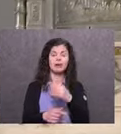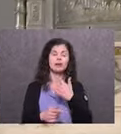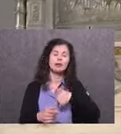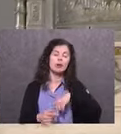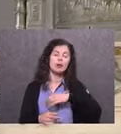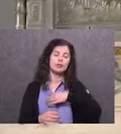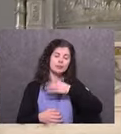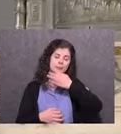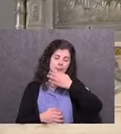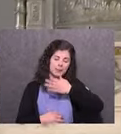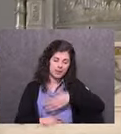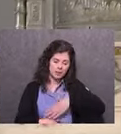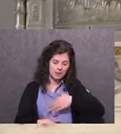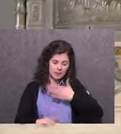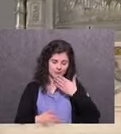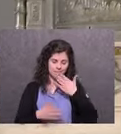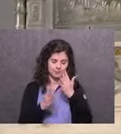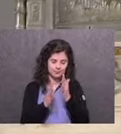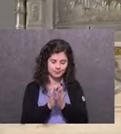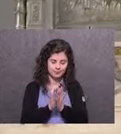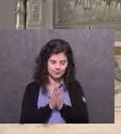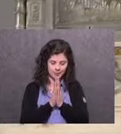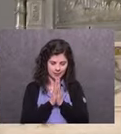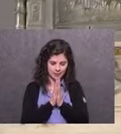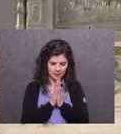suplicamos: